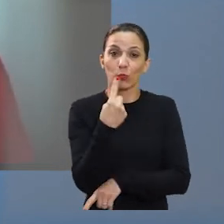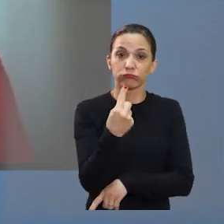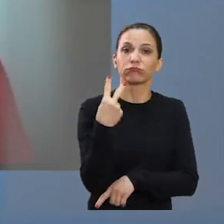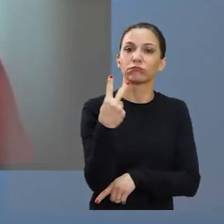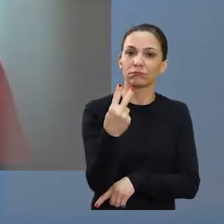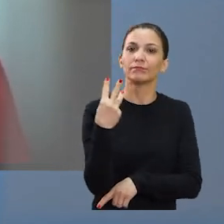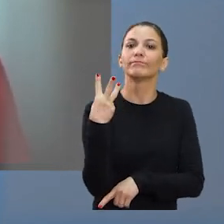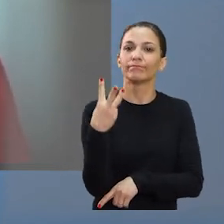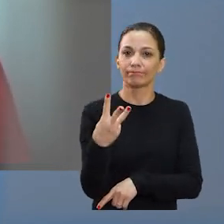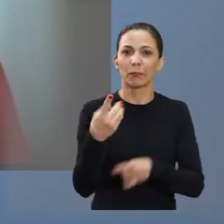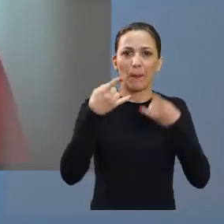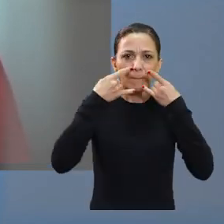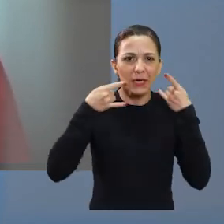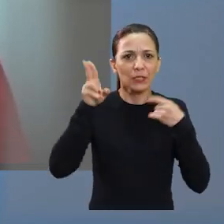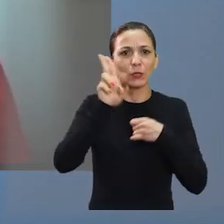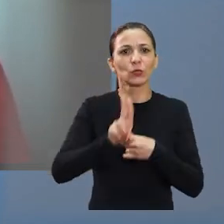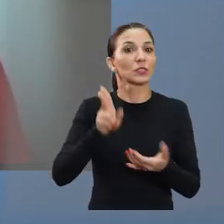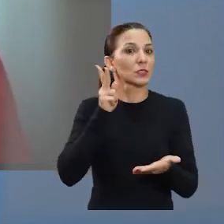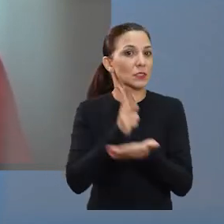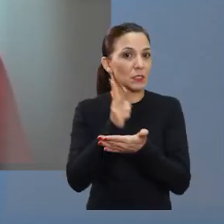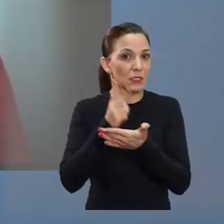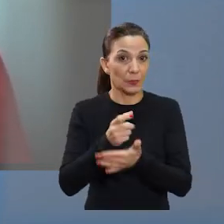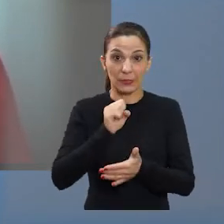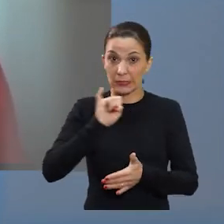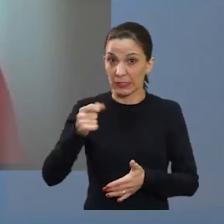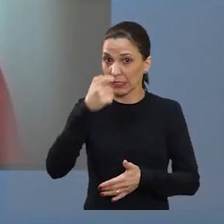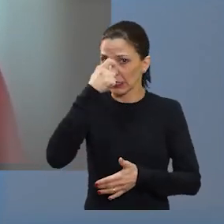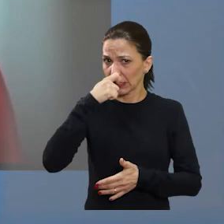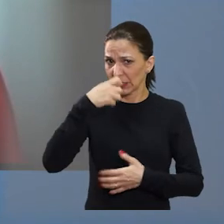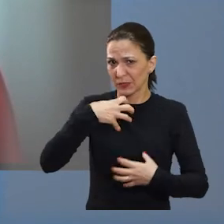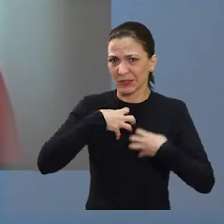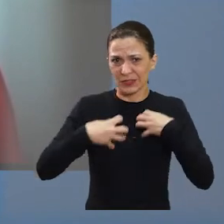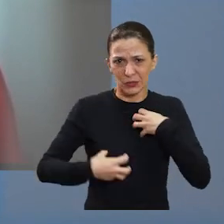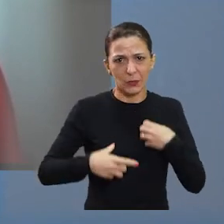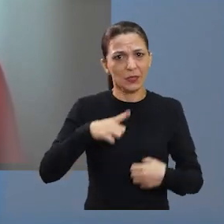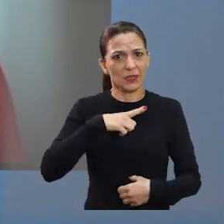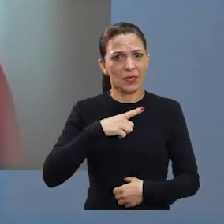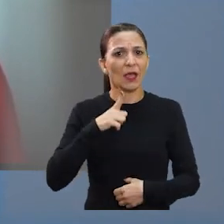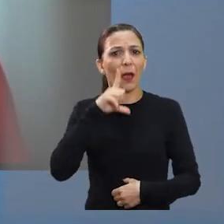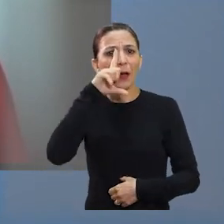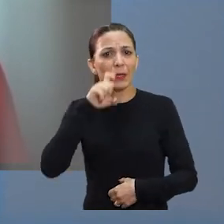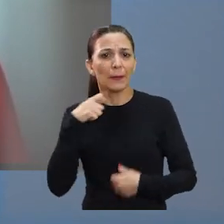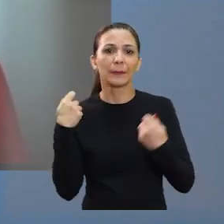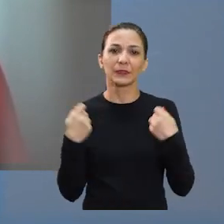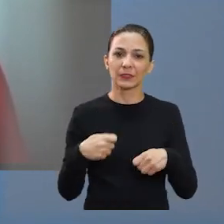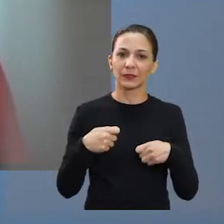seu esquema vacinal, use máscaras e, a qualquer sintoma gripal,